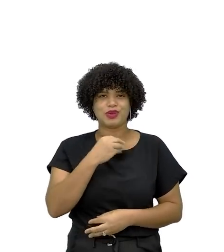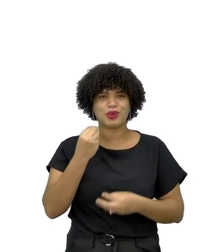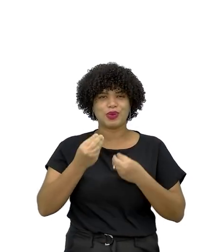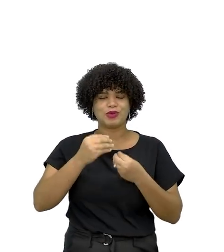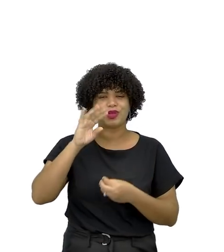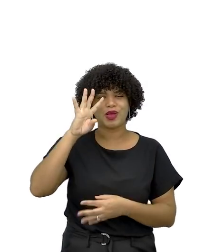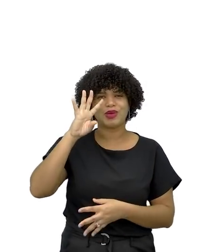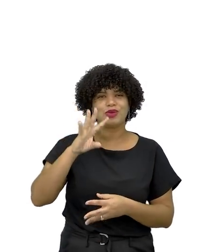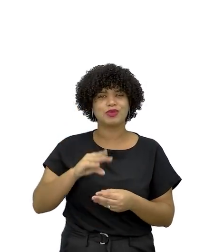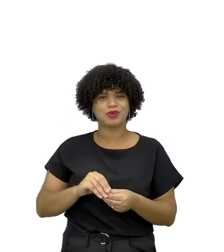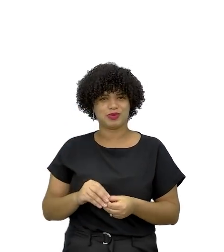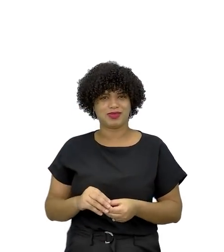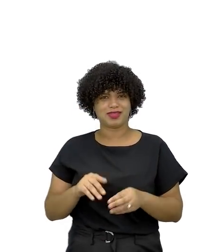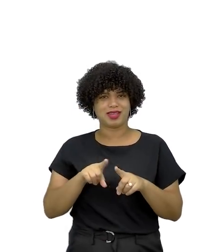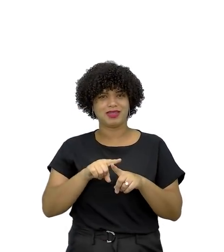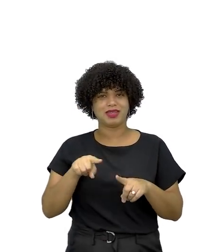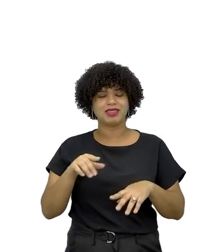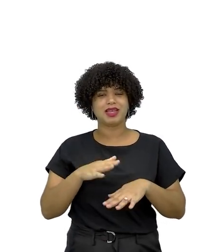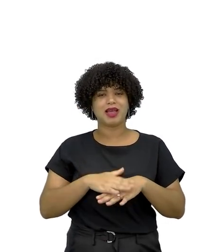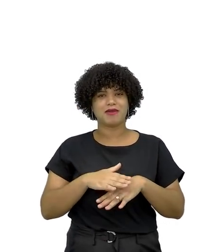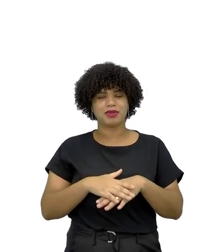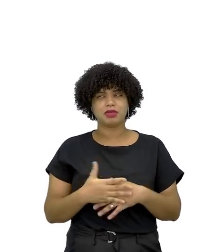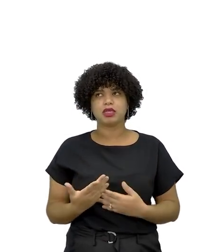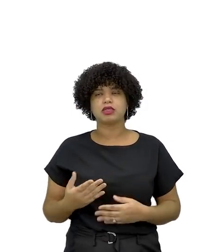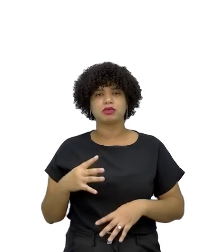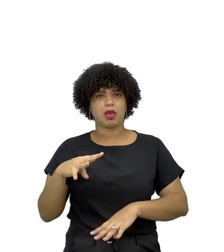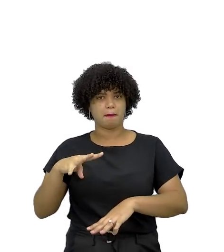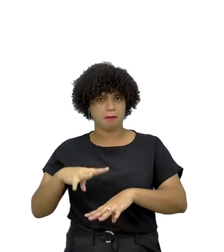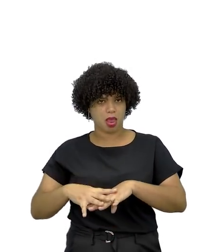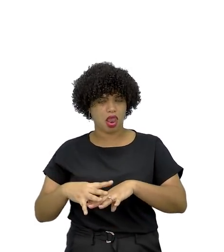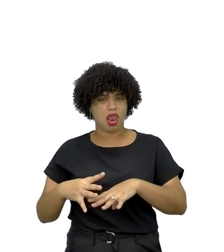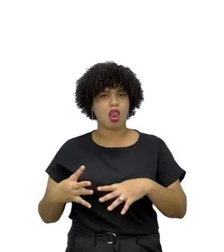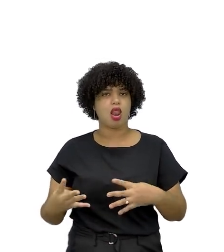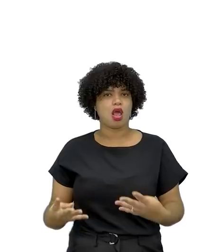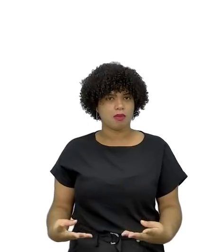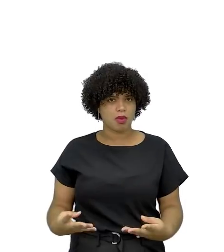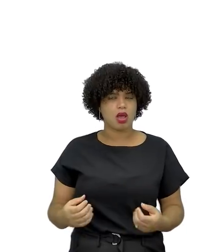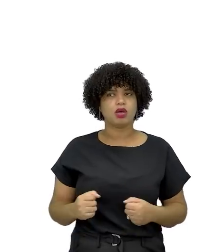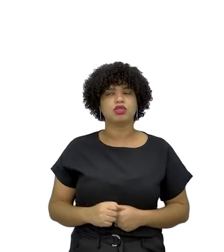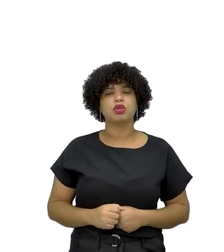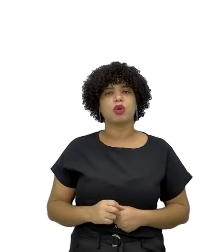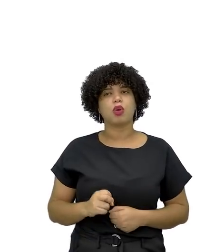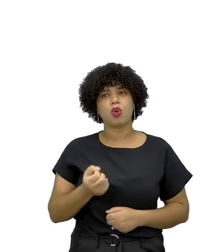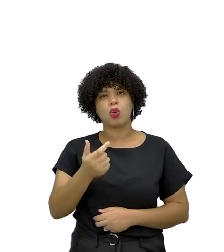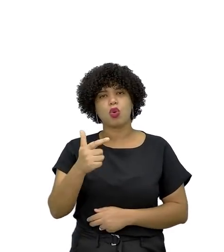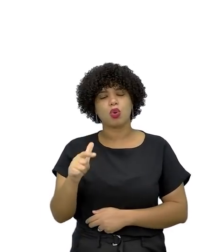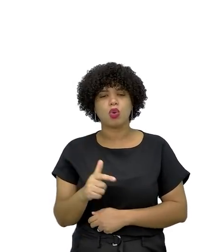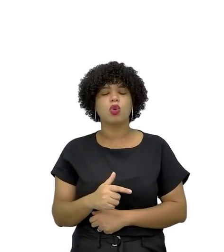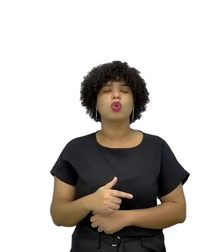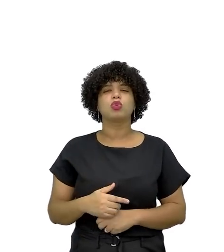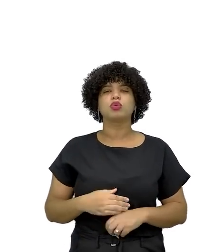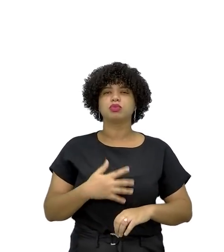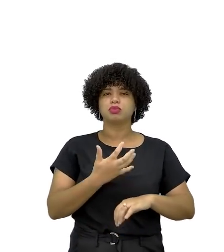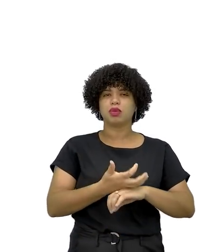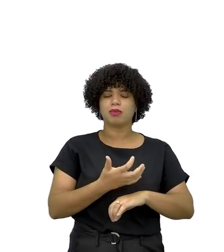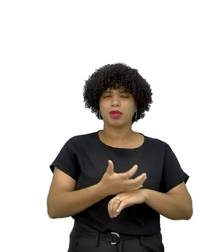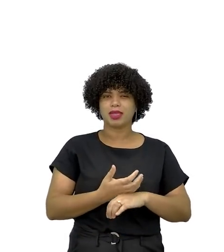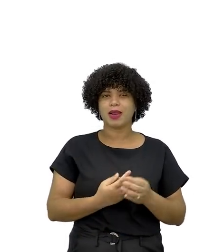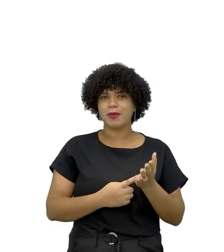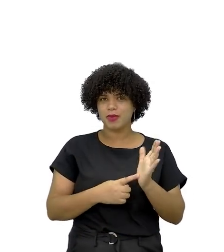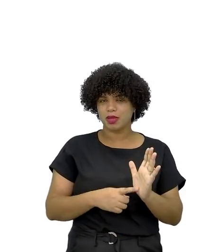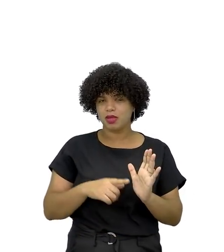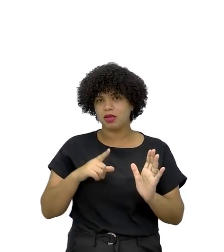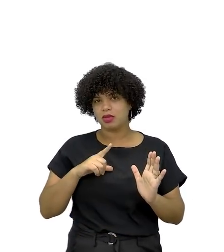fechamento, eles produziram aqui em matemática, ou fizeram um relatório em matemática para apresentar, ou